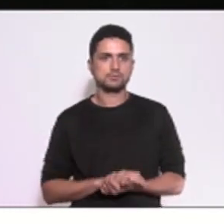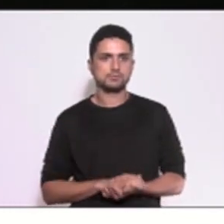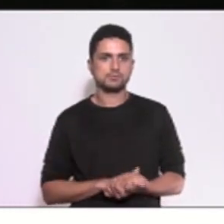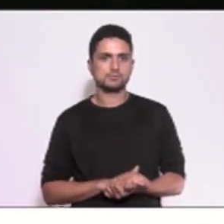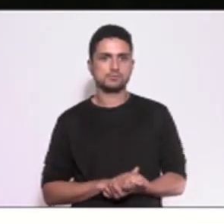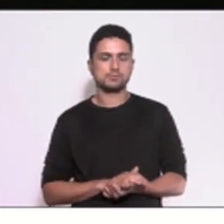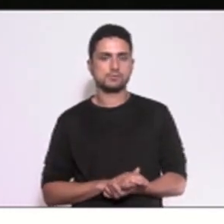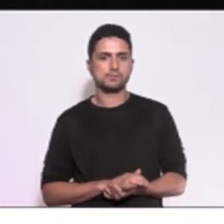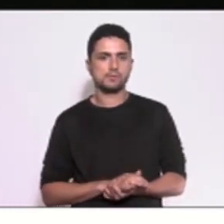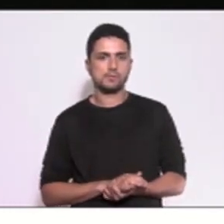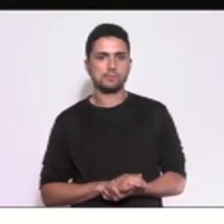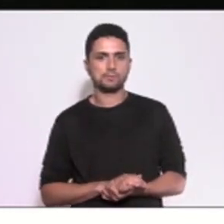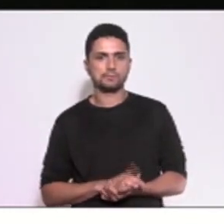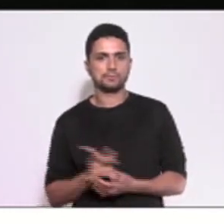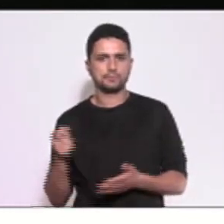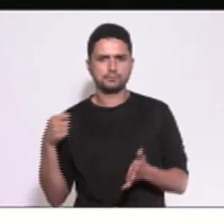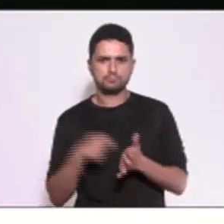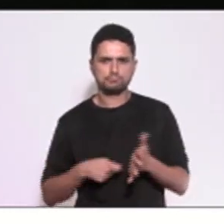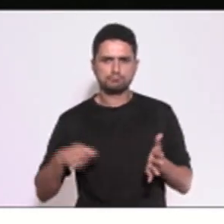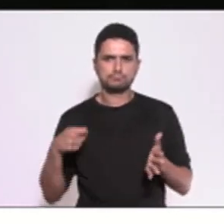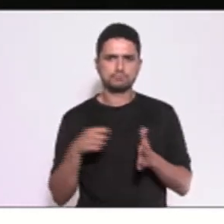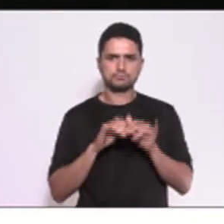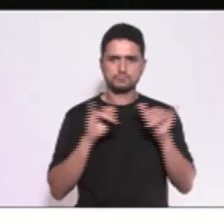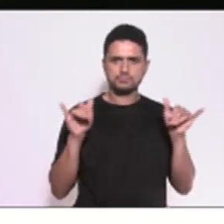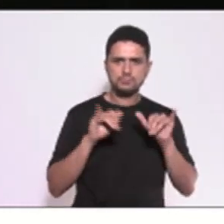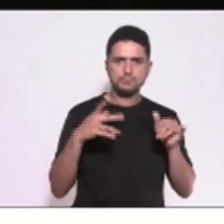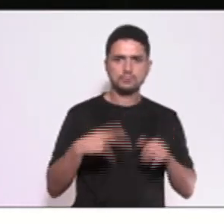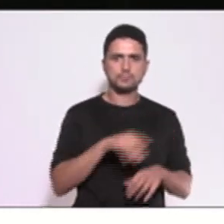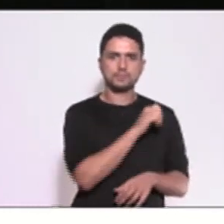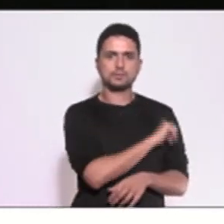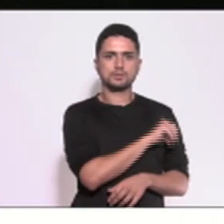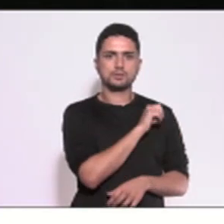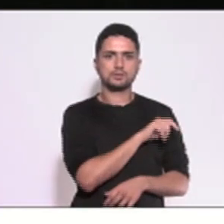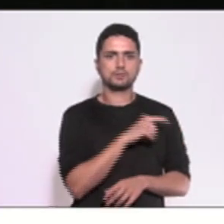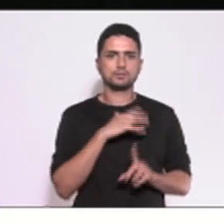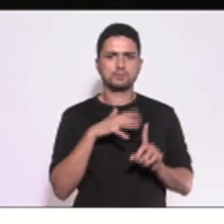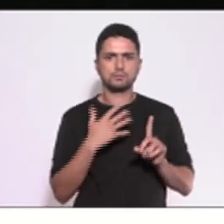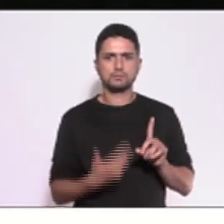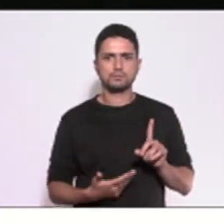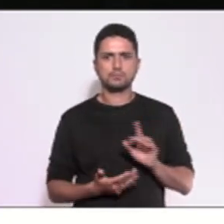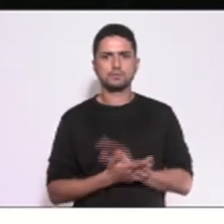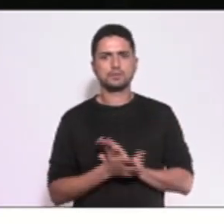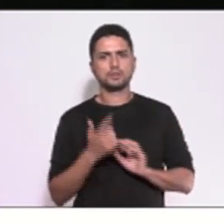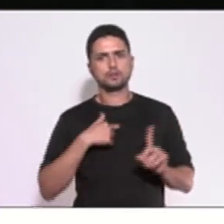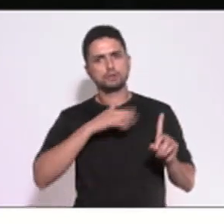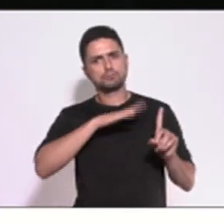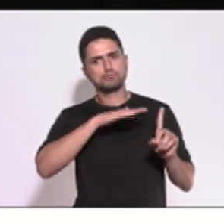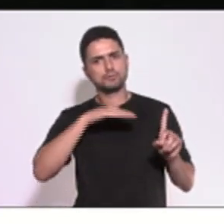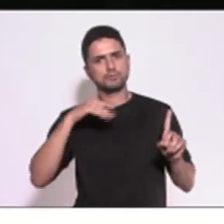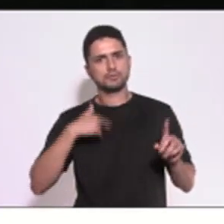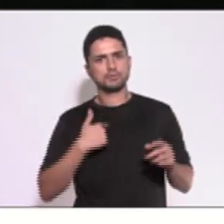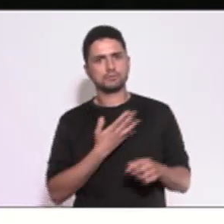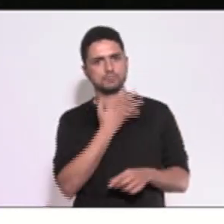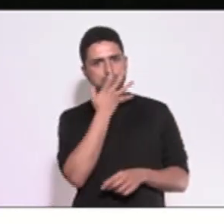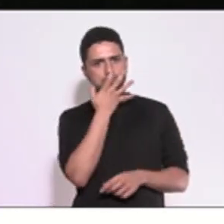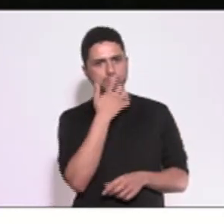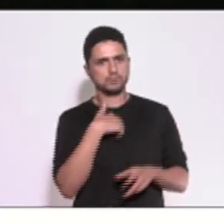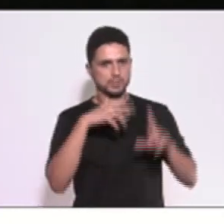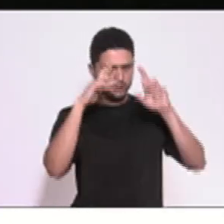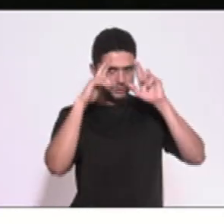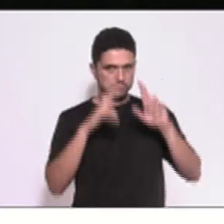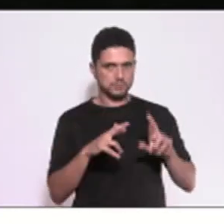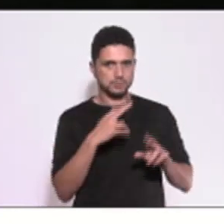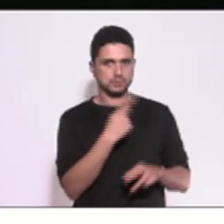muitas ações aqui em prol do Rio de Janeiro e ratifico a homenagem. Sou seu fã, seu admirador, respeito a sua trajetória